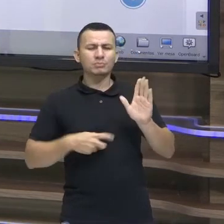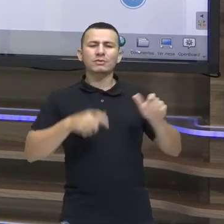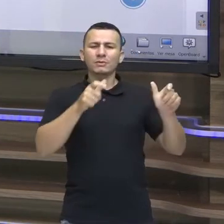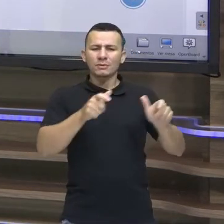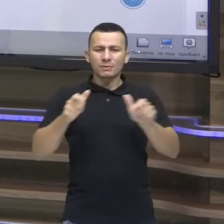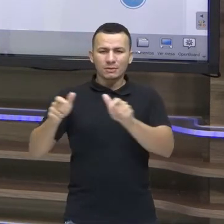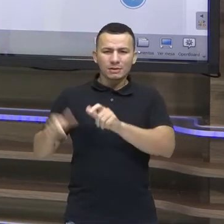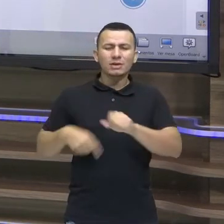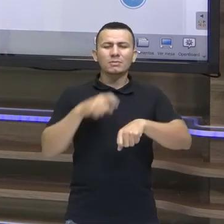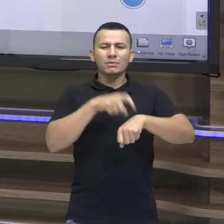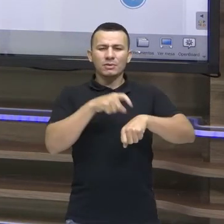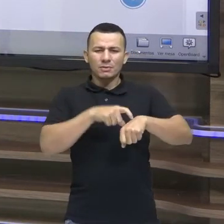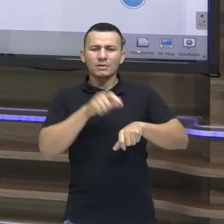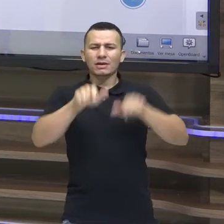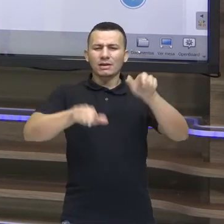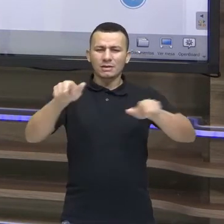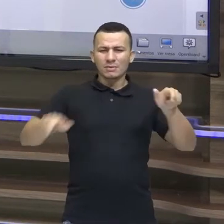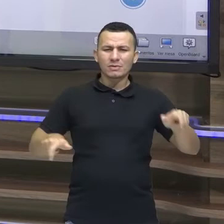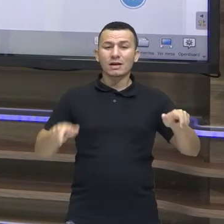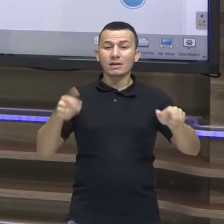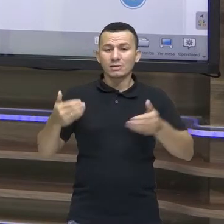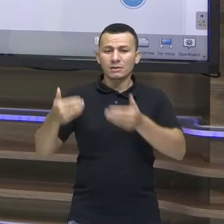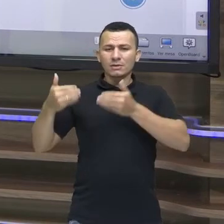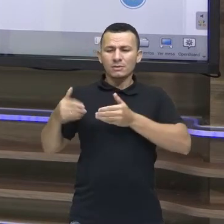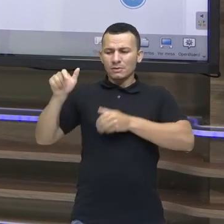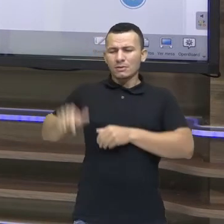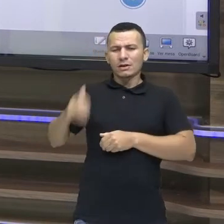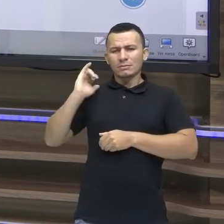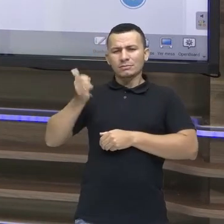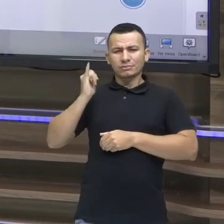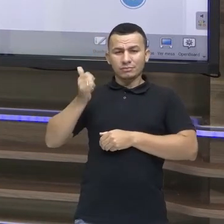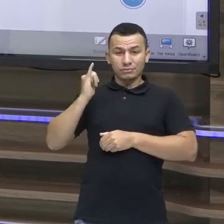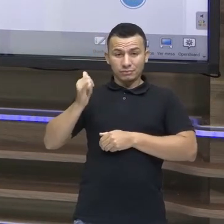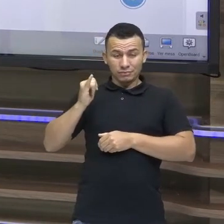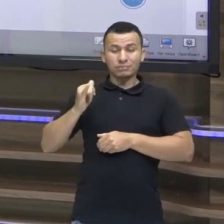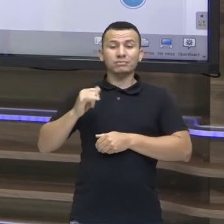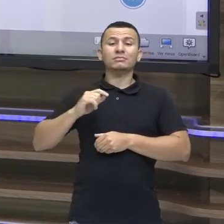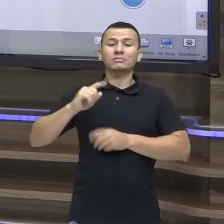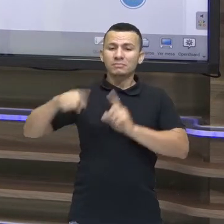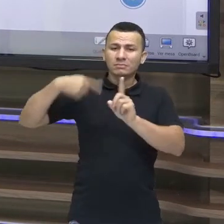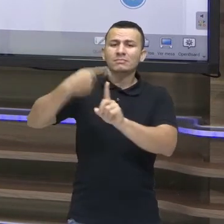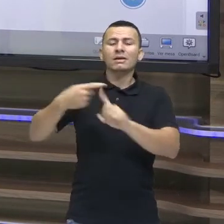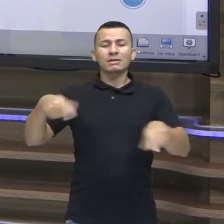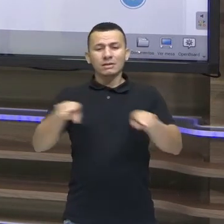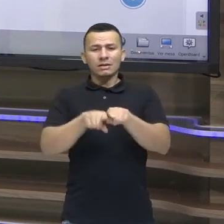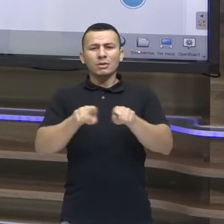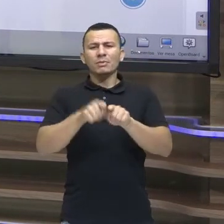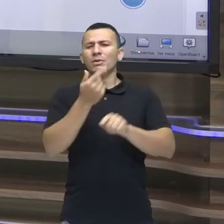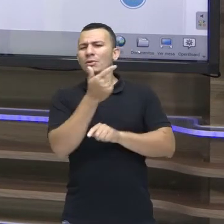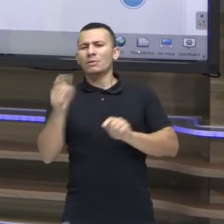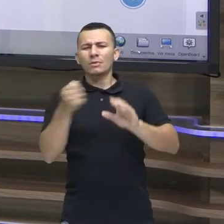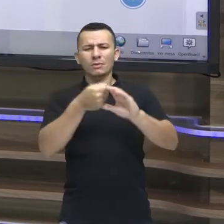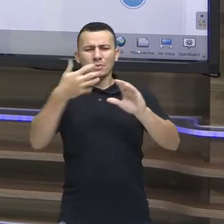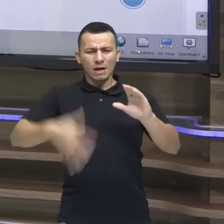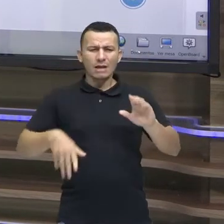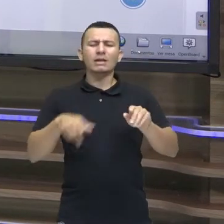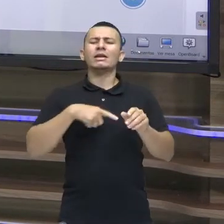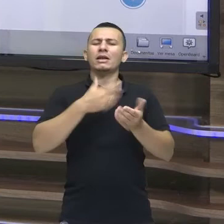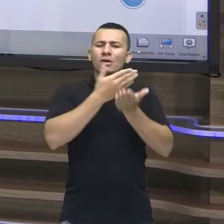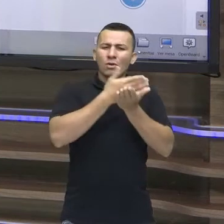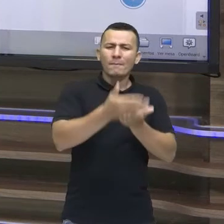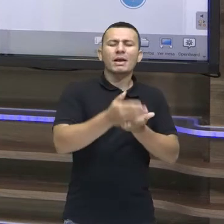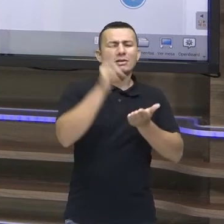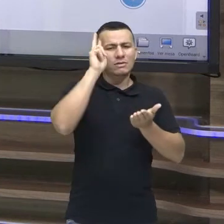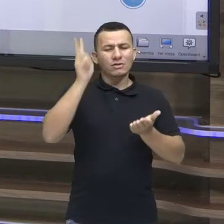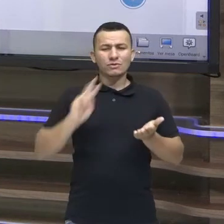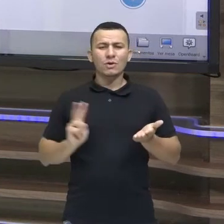tem personagem, tem narrador, tem enredo e tem mais, né? Outras, a situação inicial.